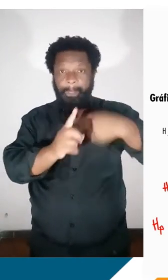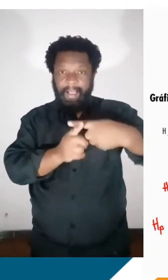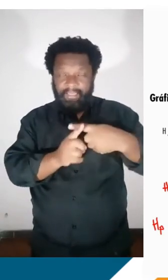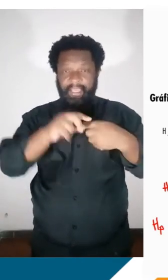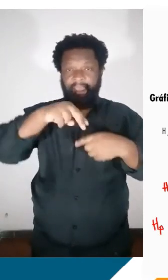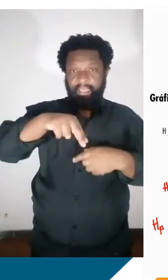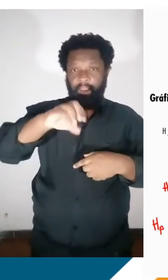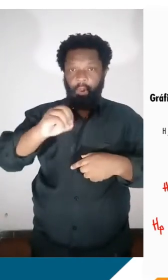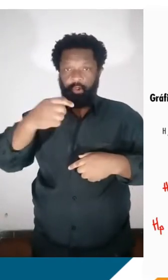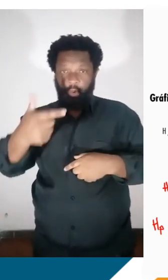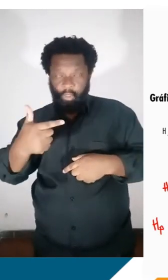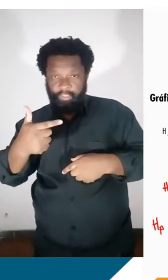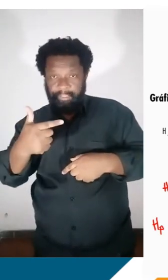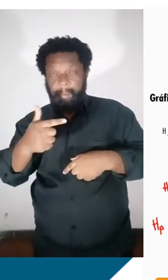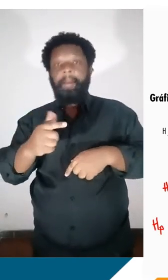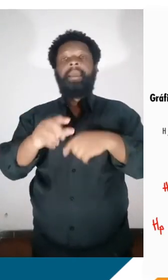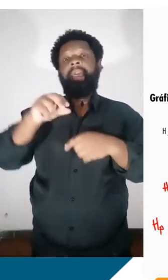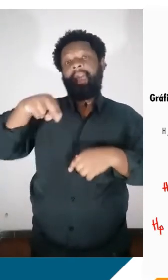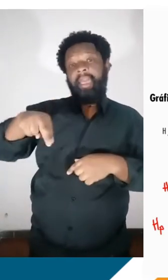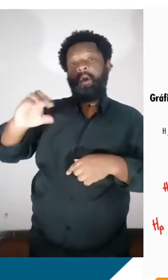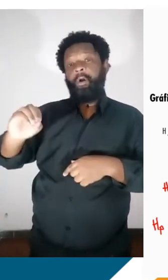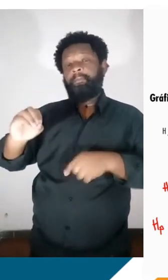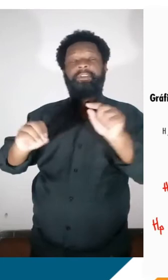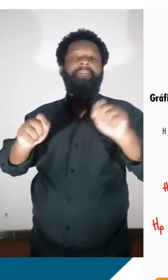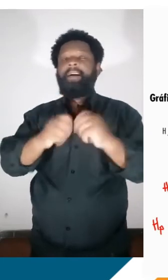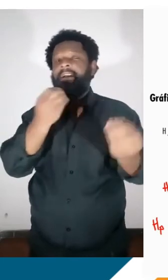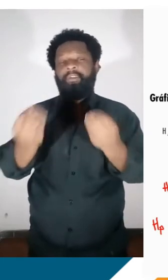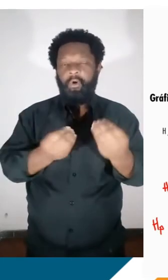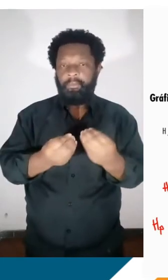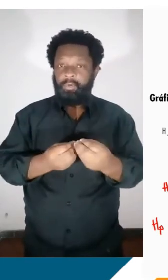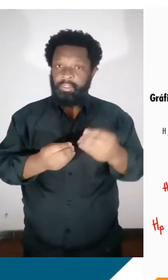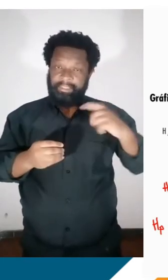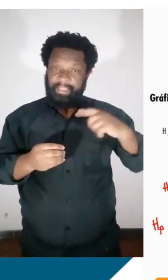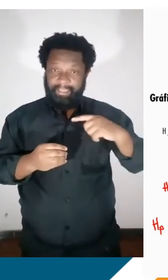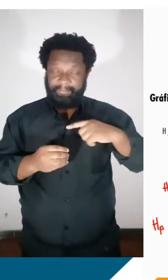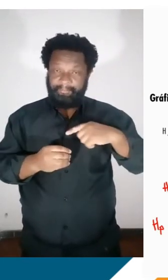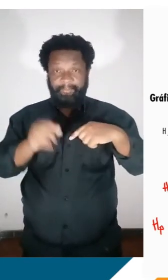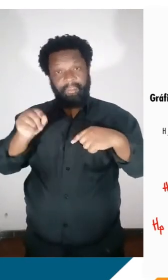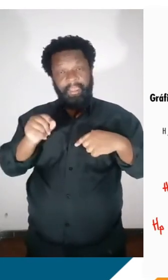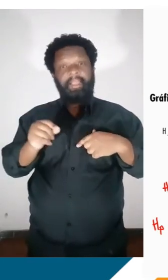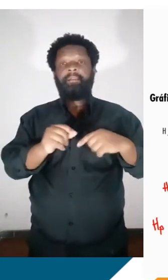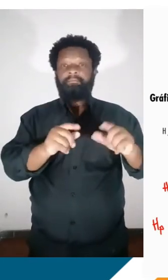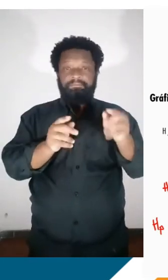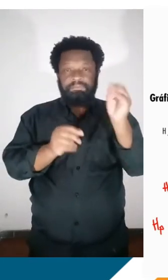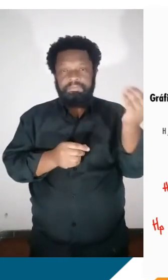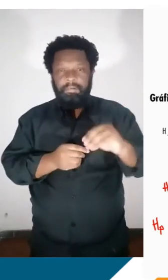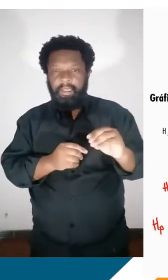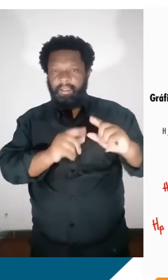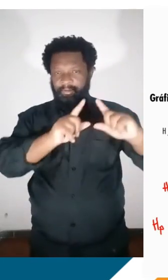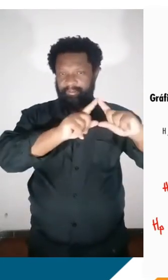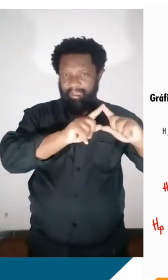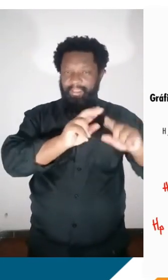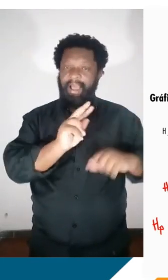formando CO2 e NO, certo? E aí o que você faz? Você coloca do lado da reação o ΔH. Aqui